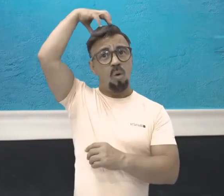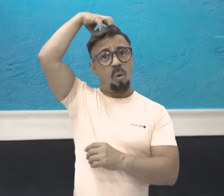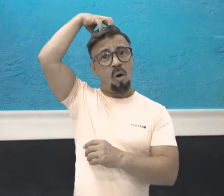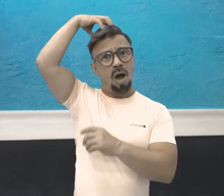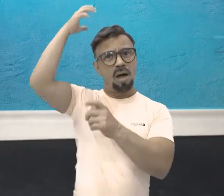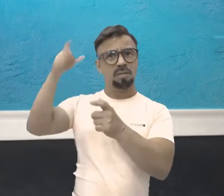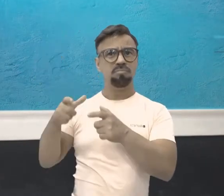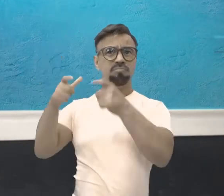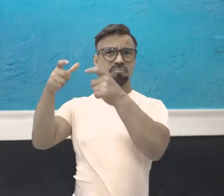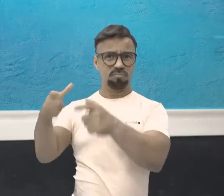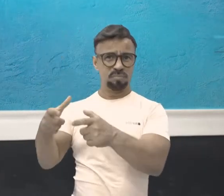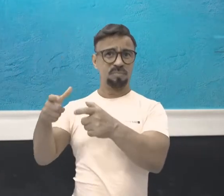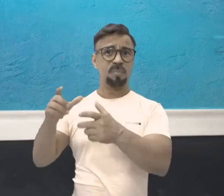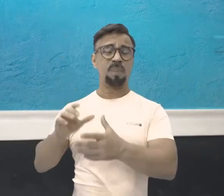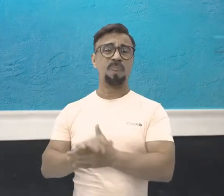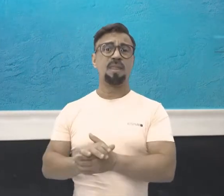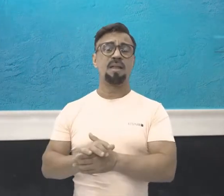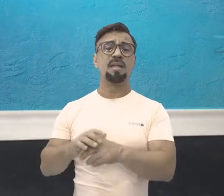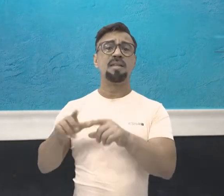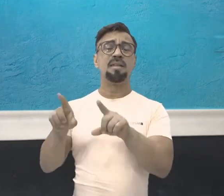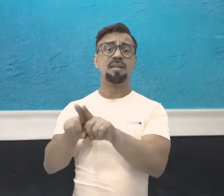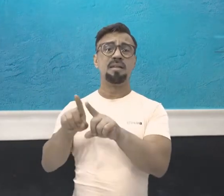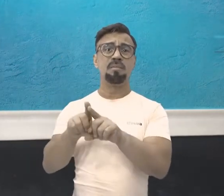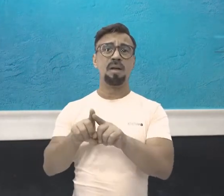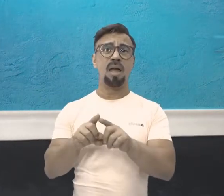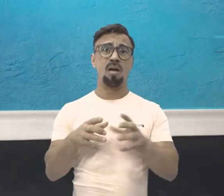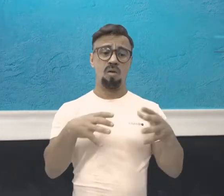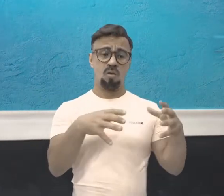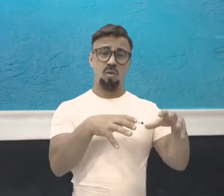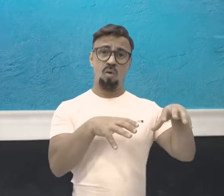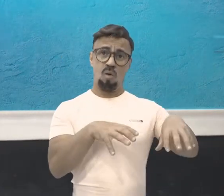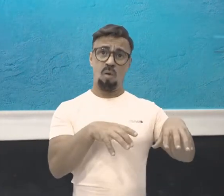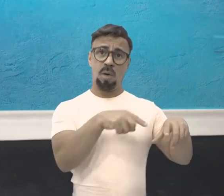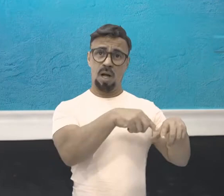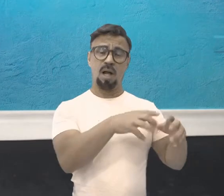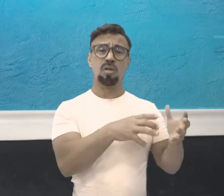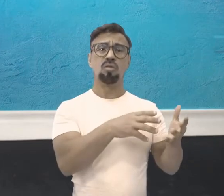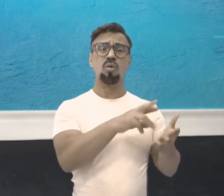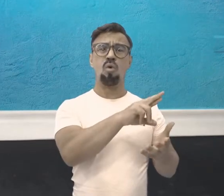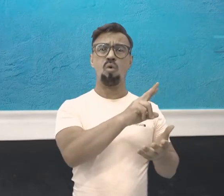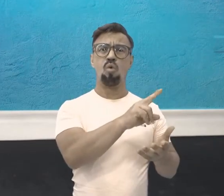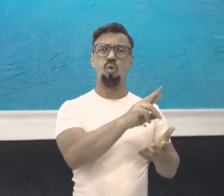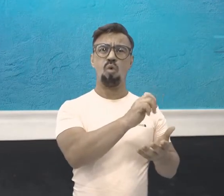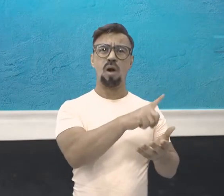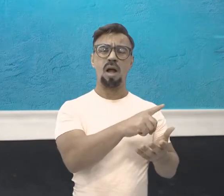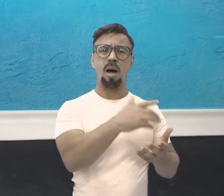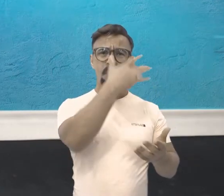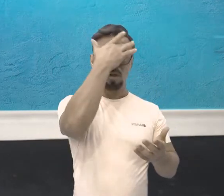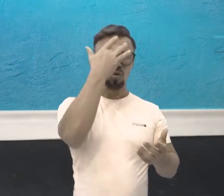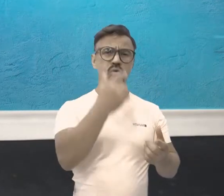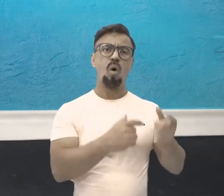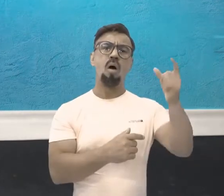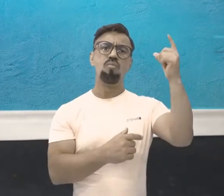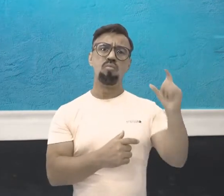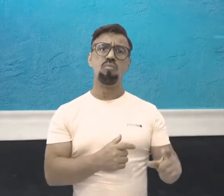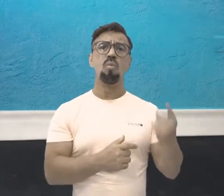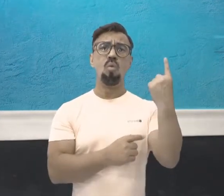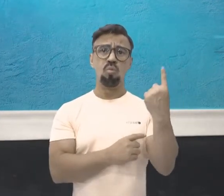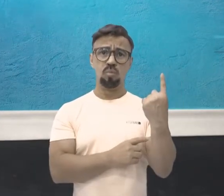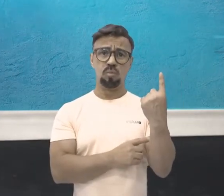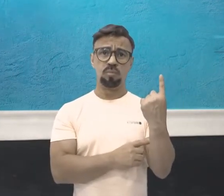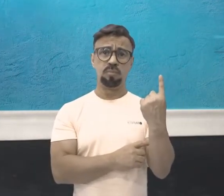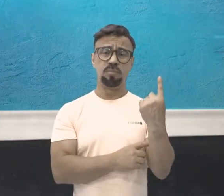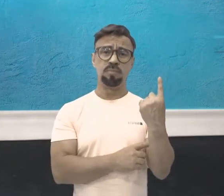Congo. E o maracatu rural, ele tem apenas um personagem, que é